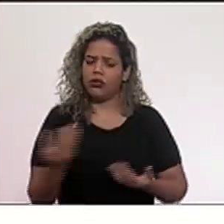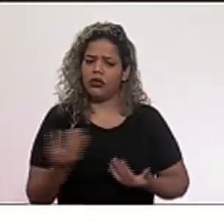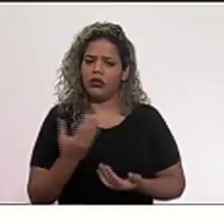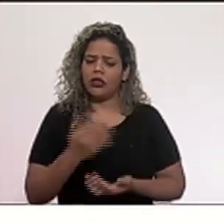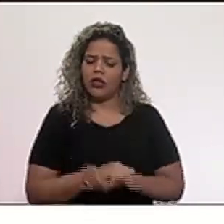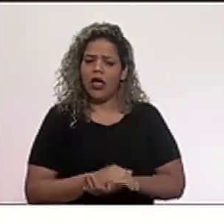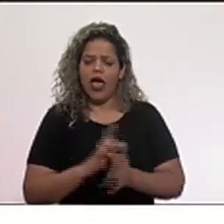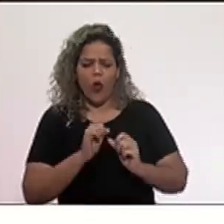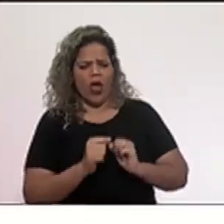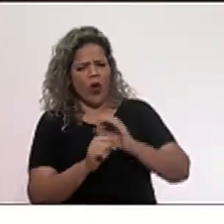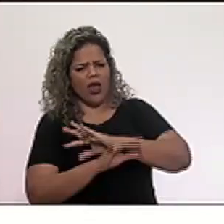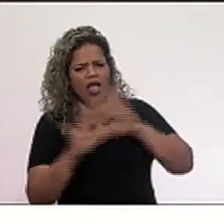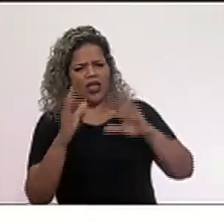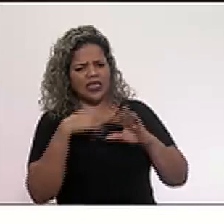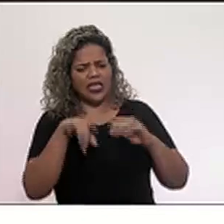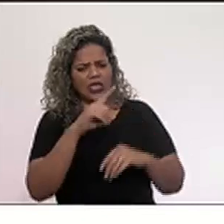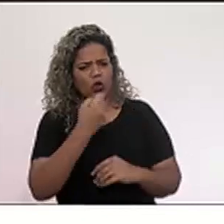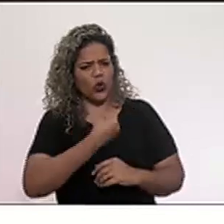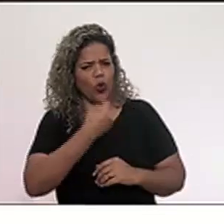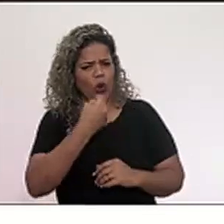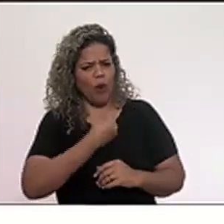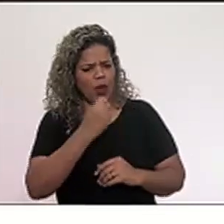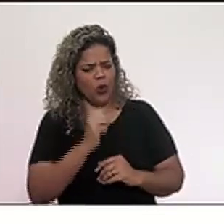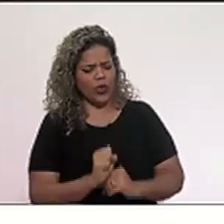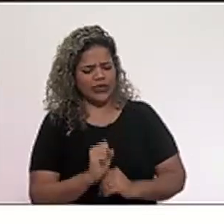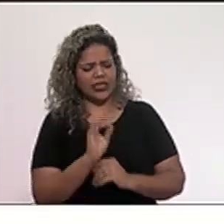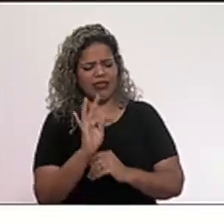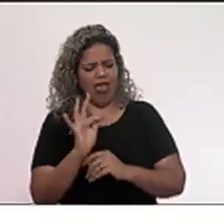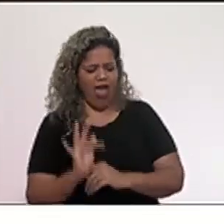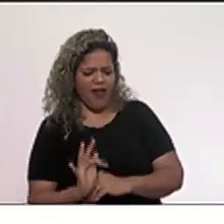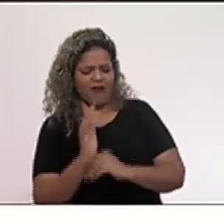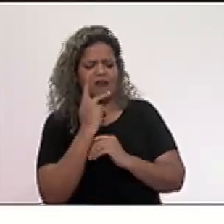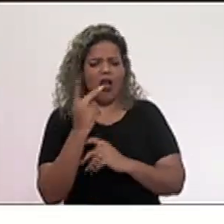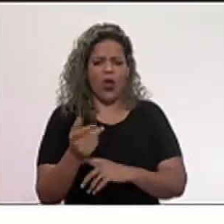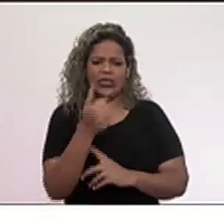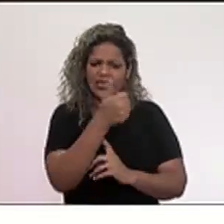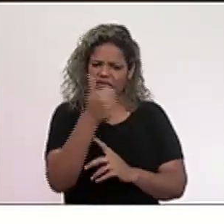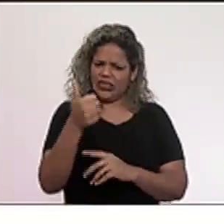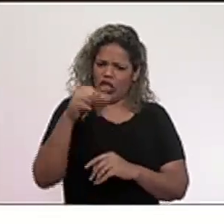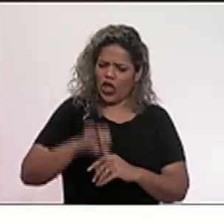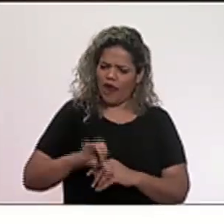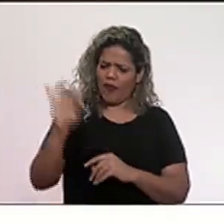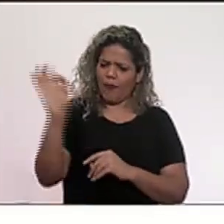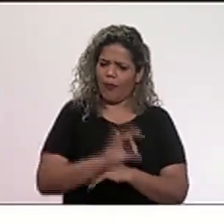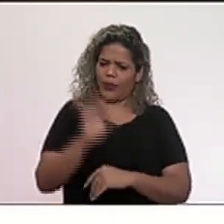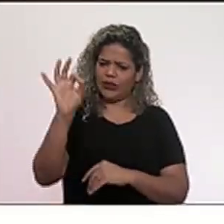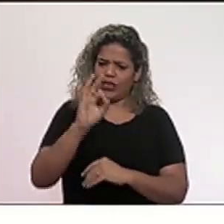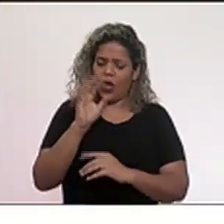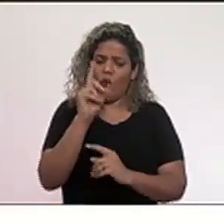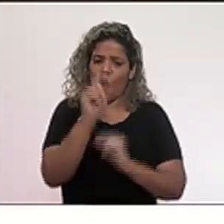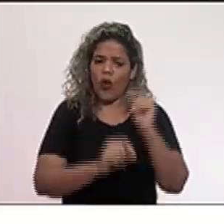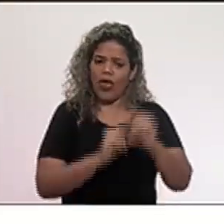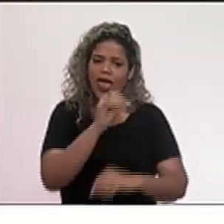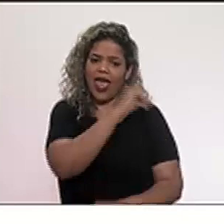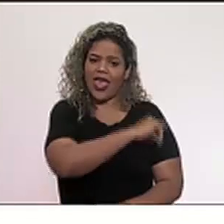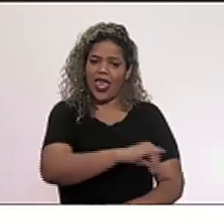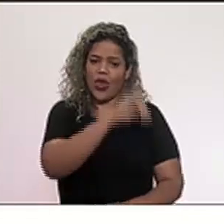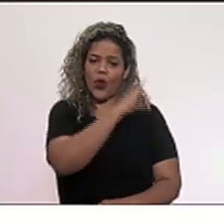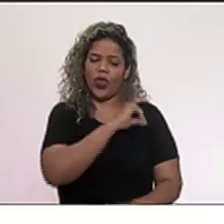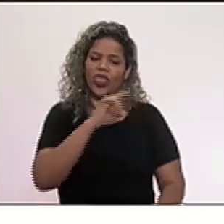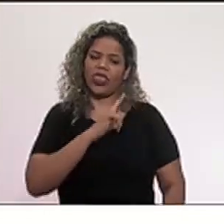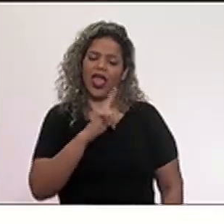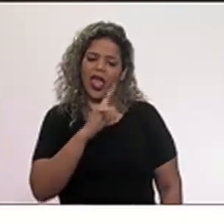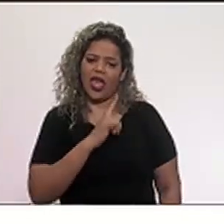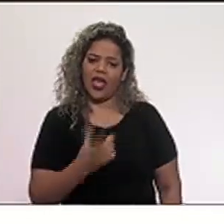Quero deixar claro que esse número arbitrado pelo Supremo Tribunal Federal de 119%, senhor presidente, o Rio de Janeiro